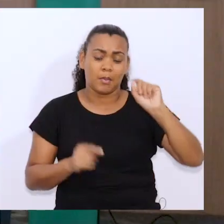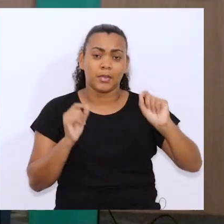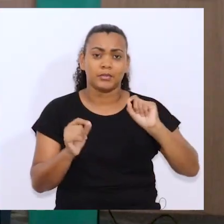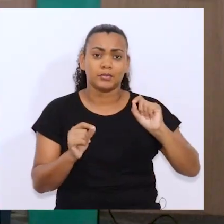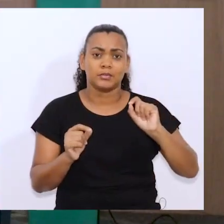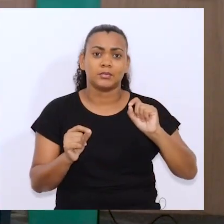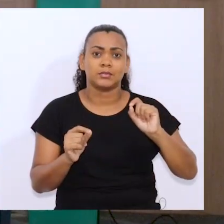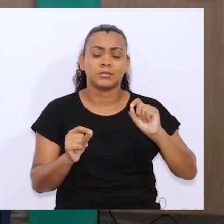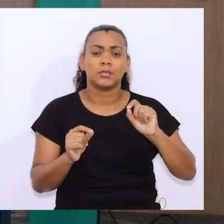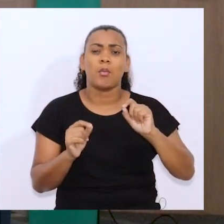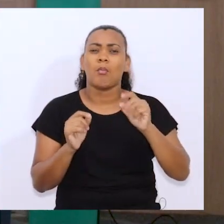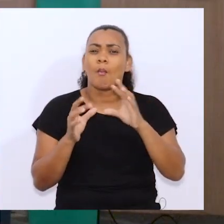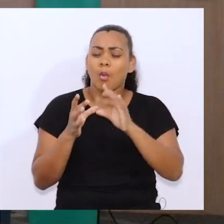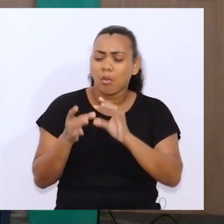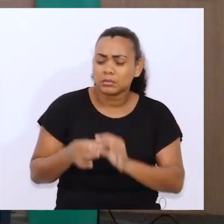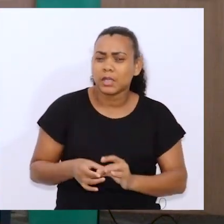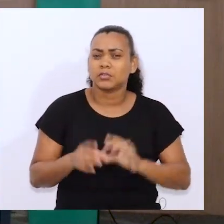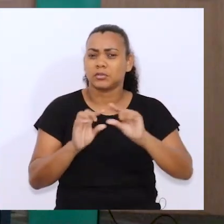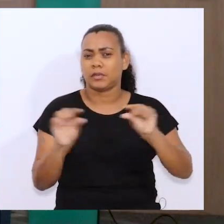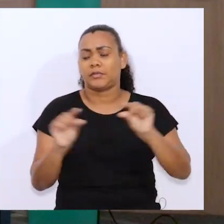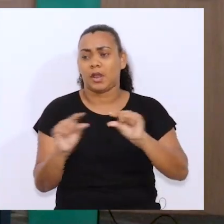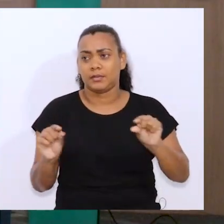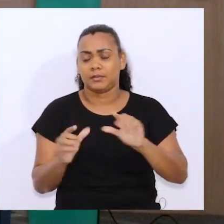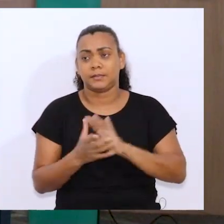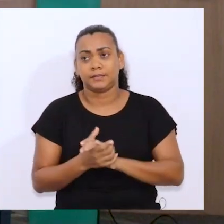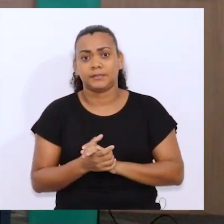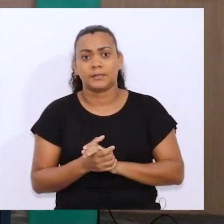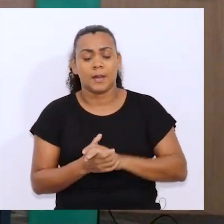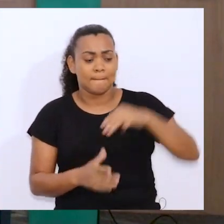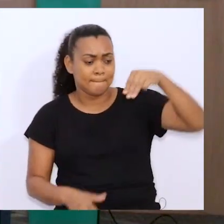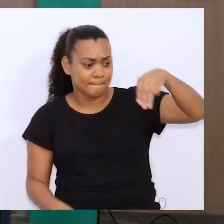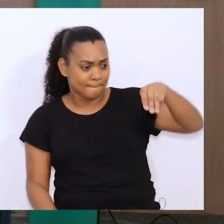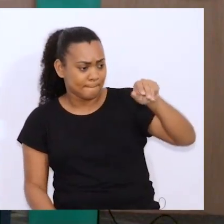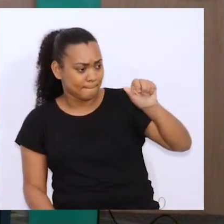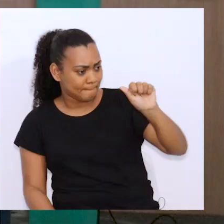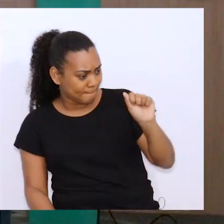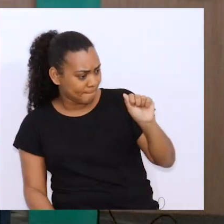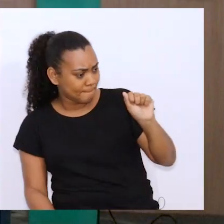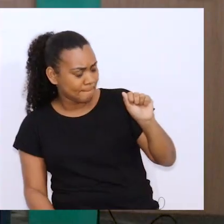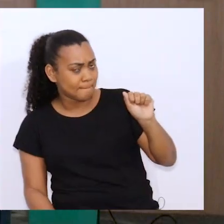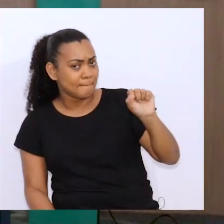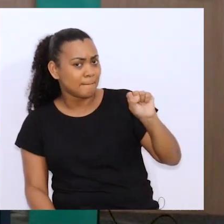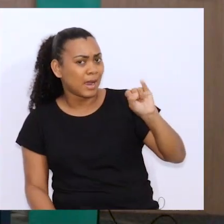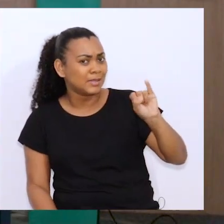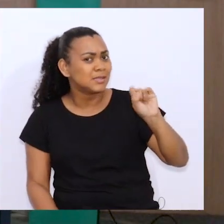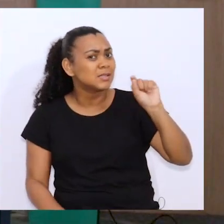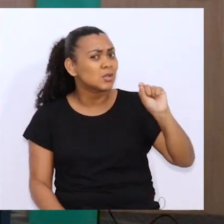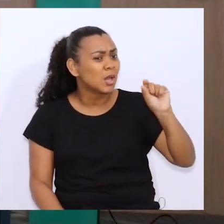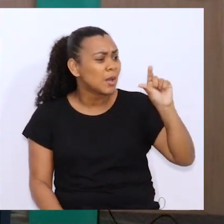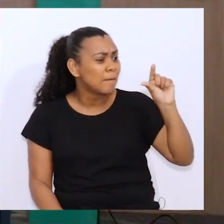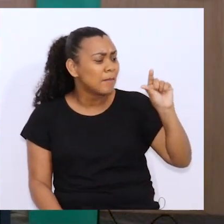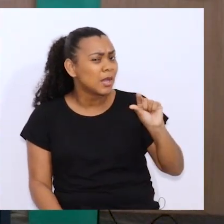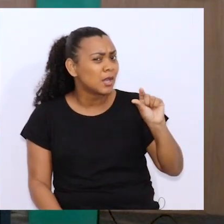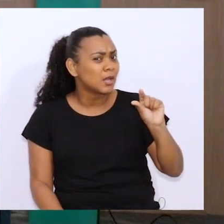dentro do contexto das frases. Mais é antônimo de menos e